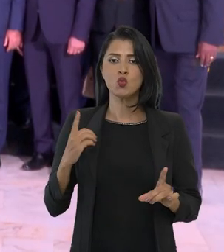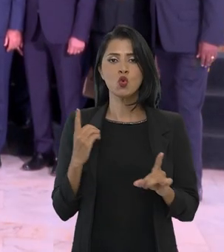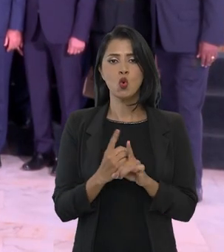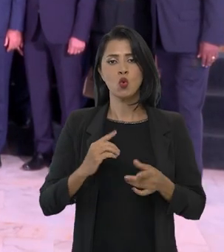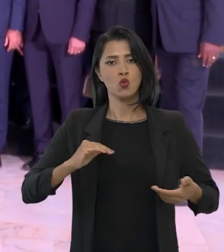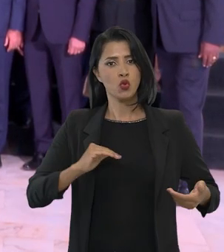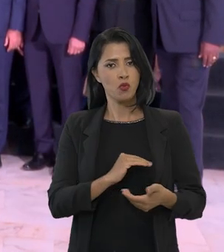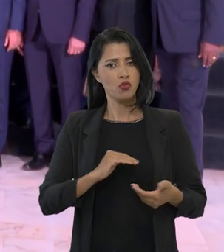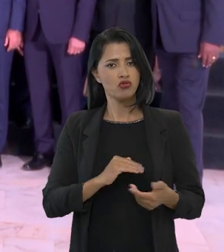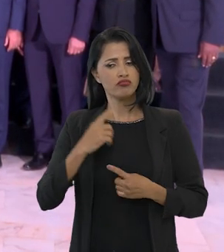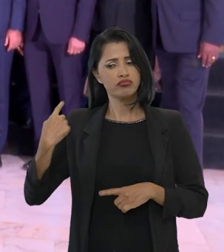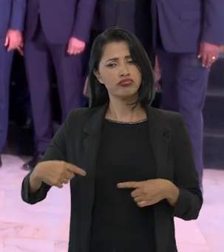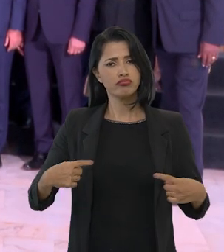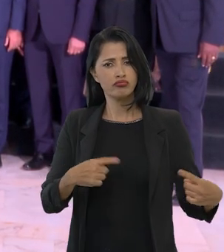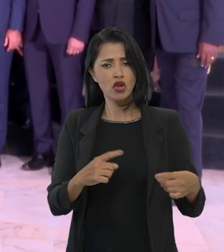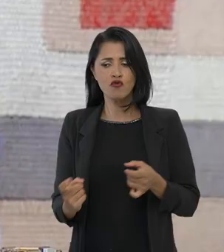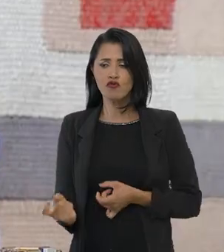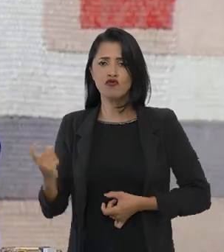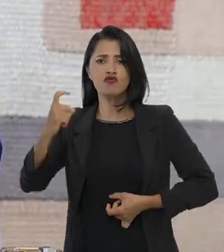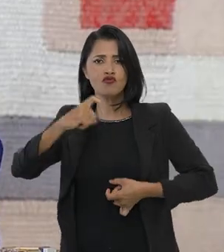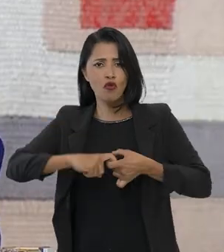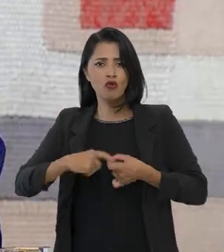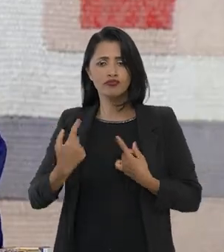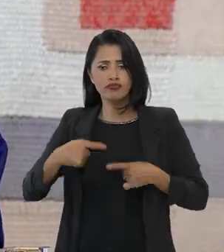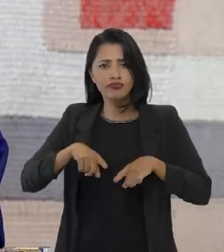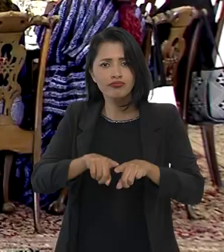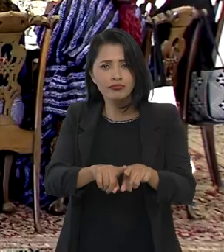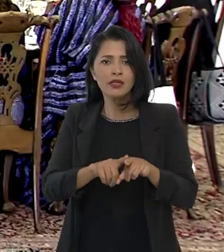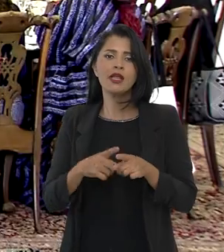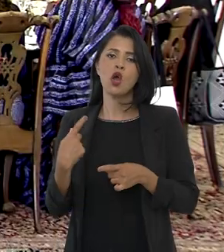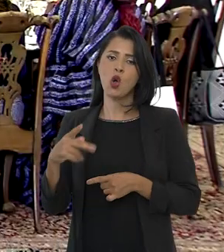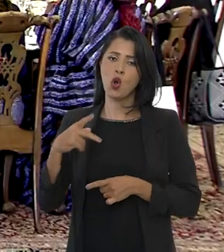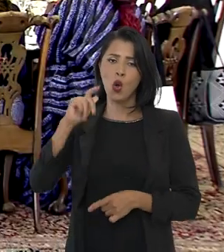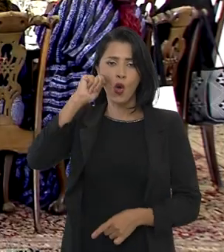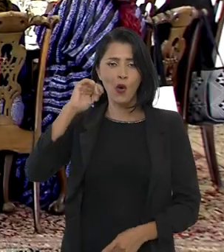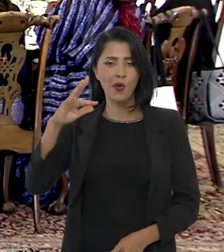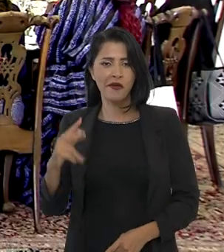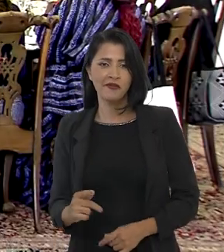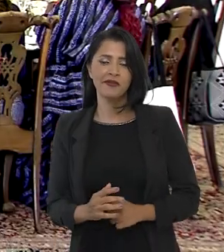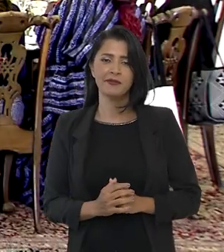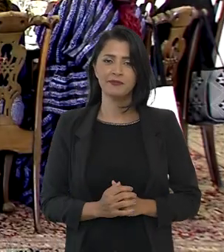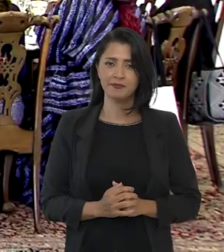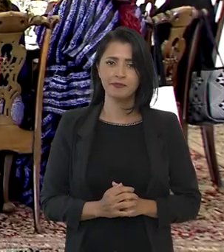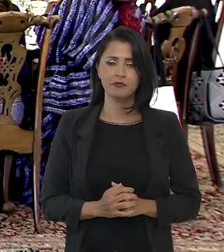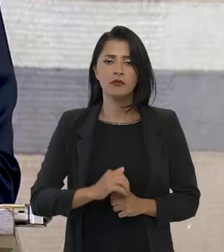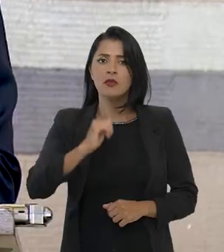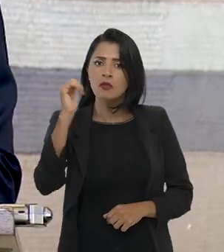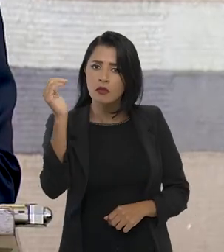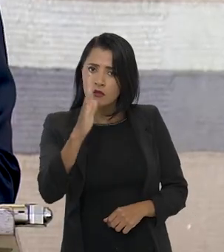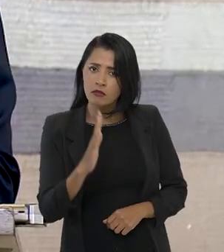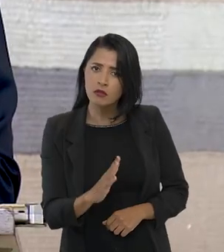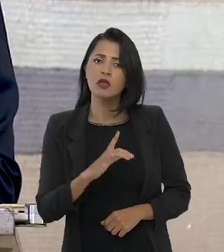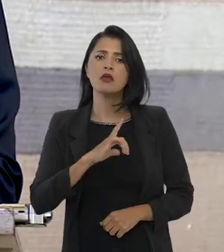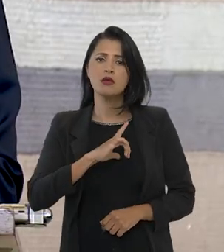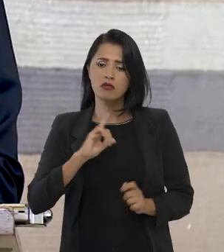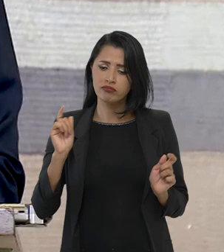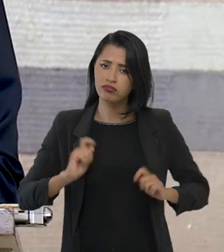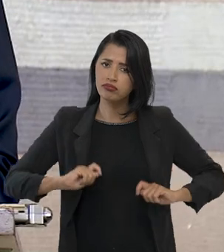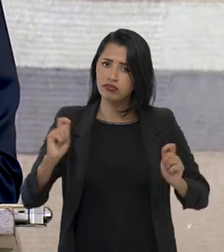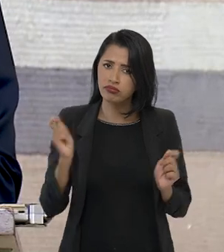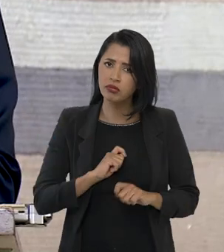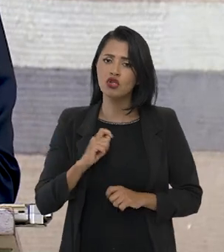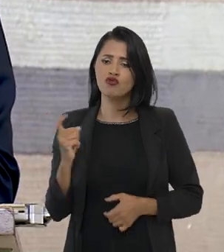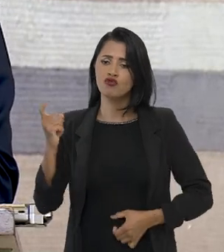de um encontro no Itamaraty, que discutiu a retomada da parceria com o continente africano. O Brasil